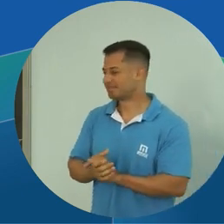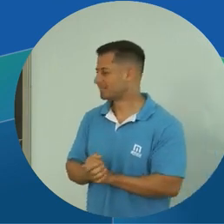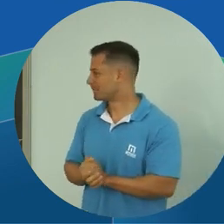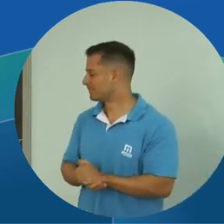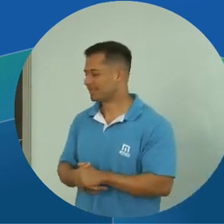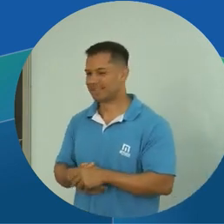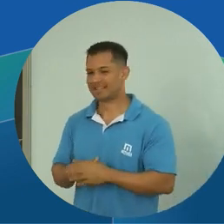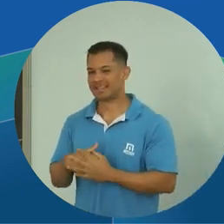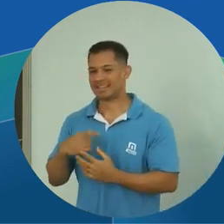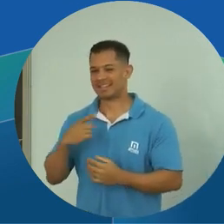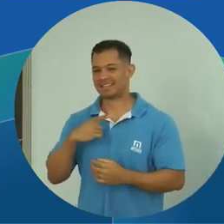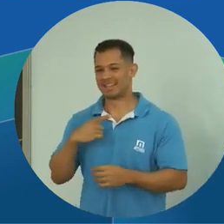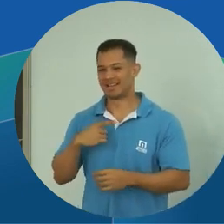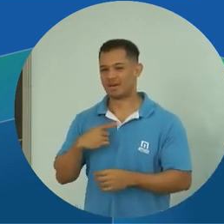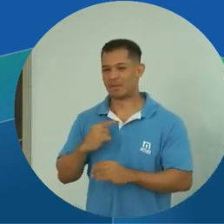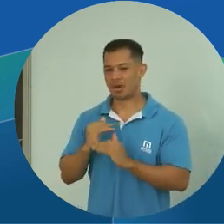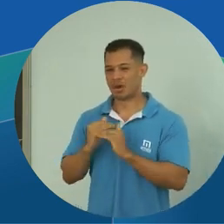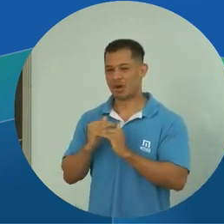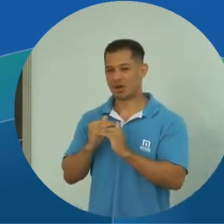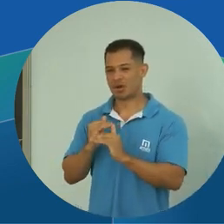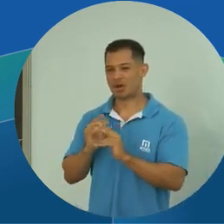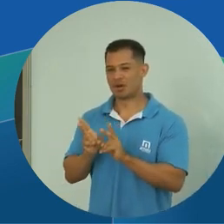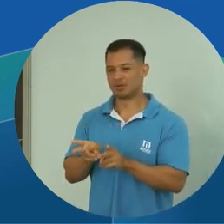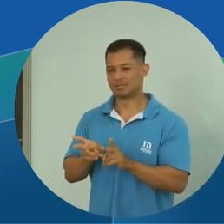constância aqui.